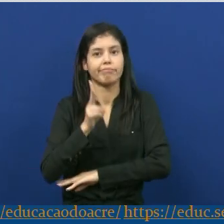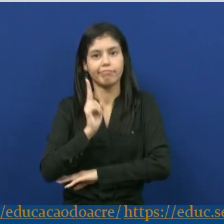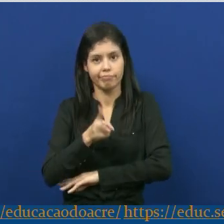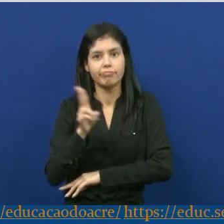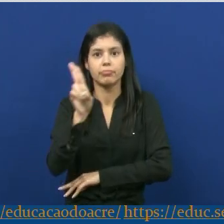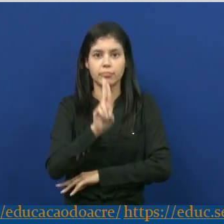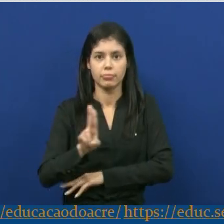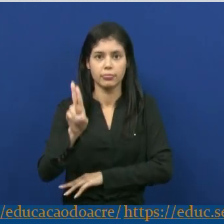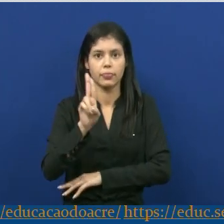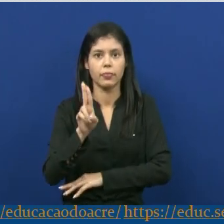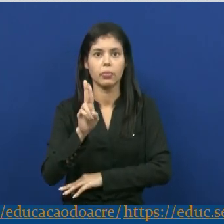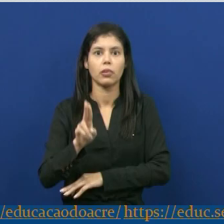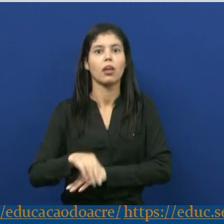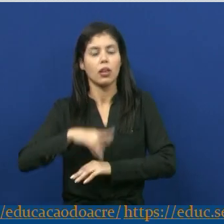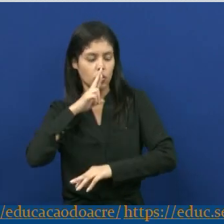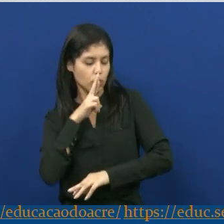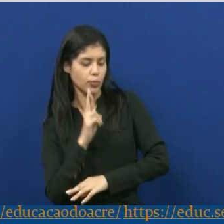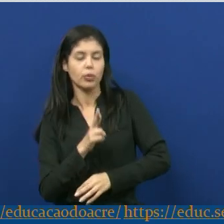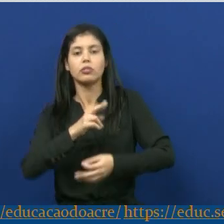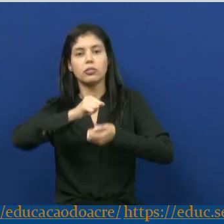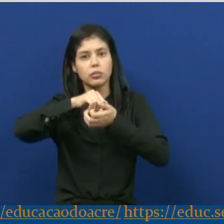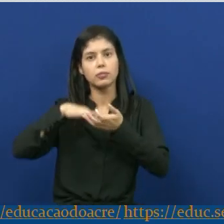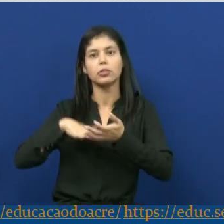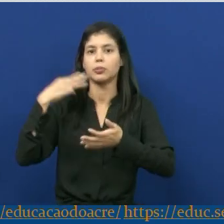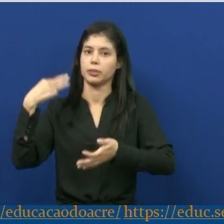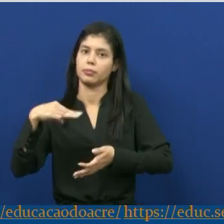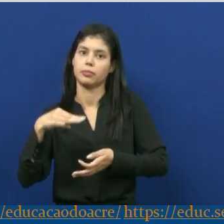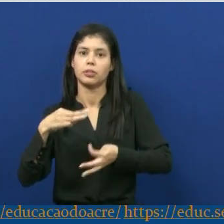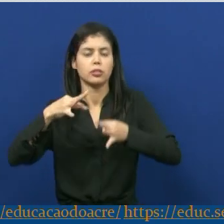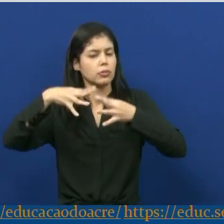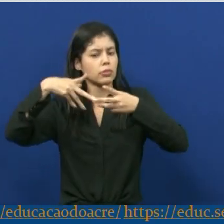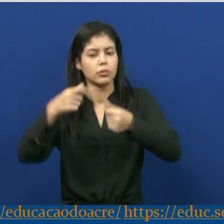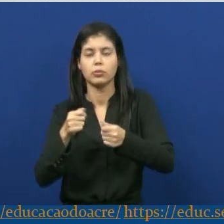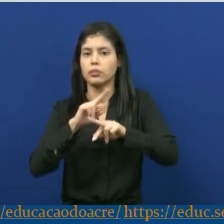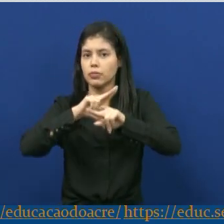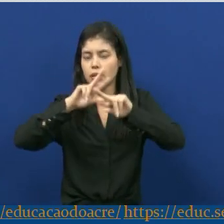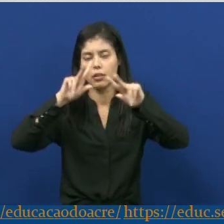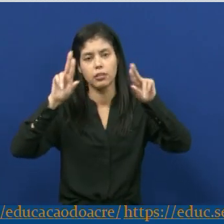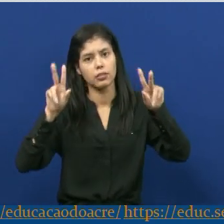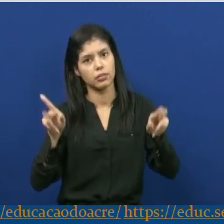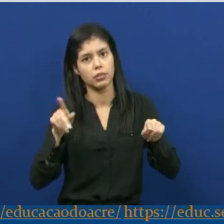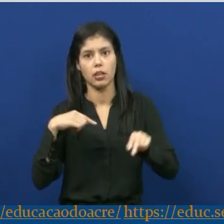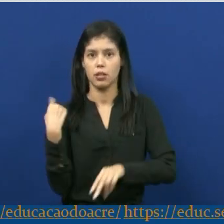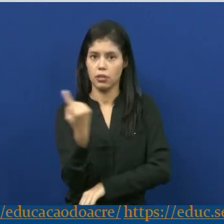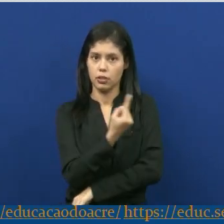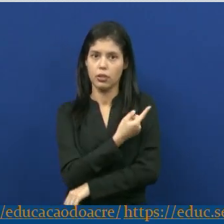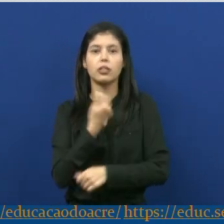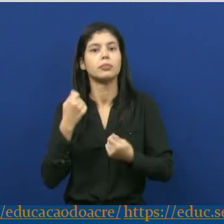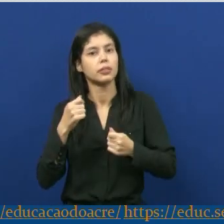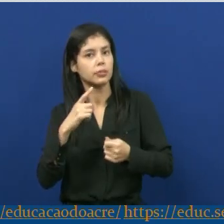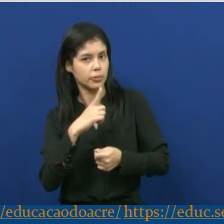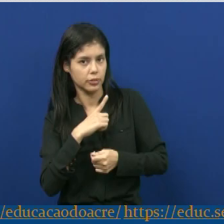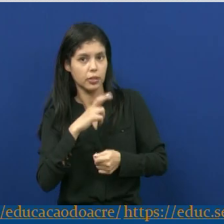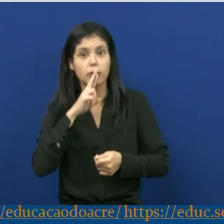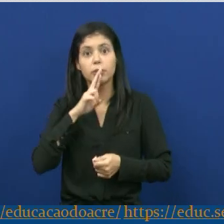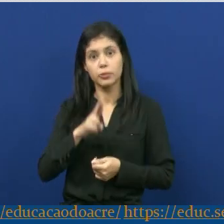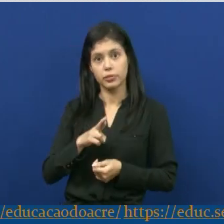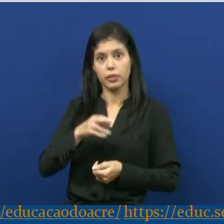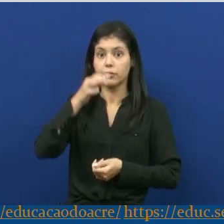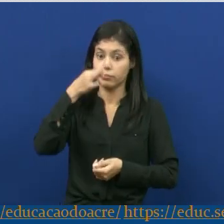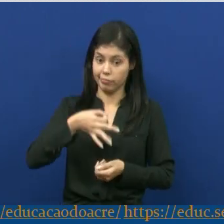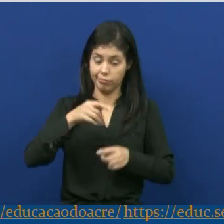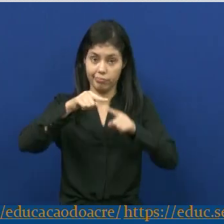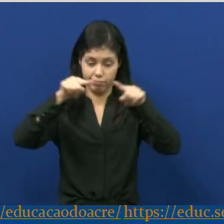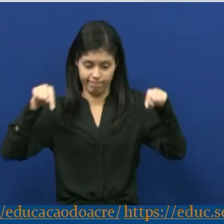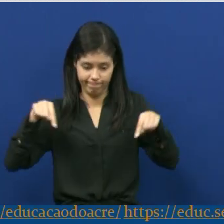sempre nos nossos cálculos nas nossas situações problemas em várias situações que nós passamos e que nós temos que resolver